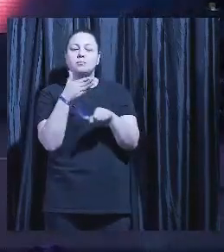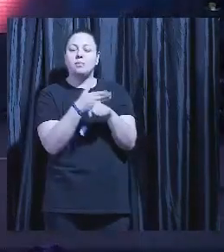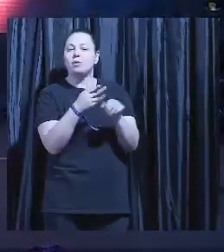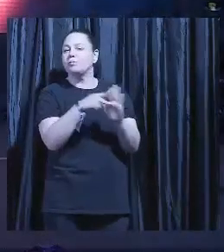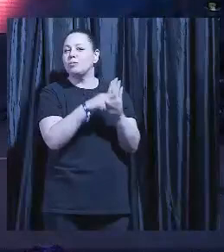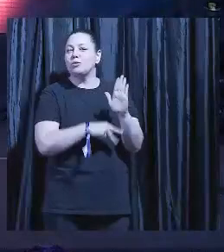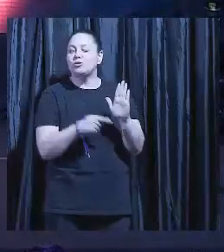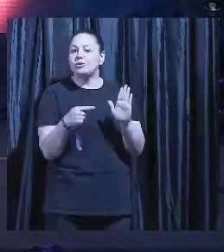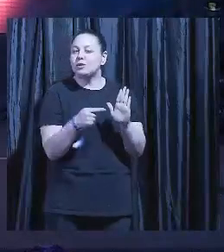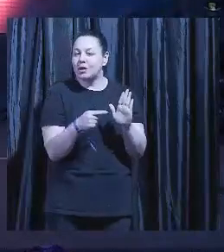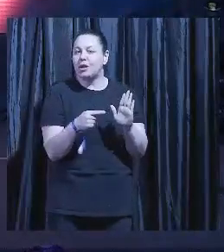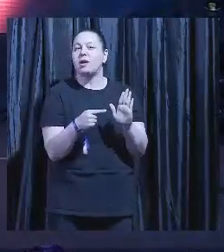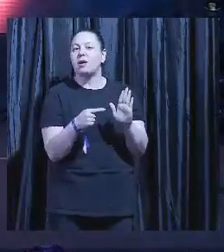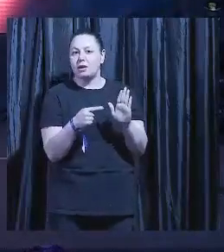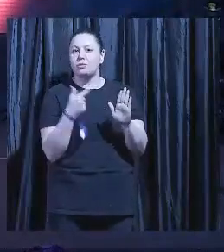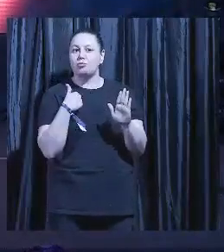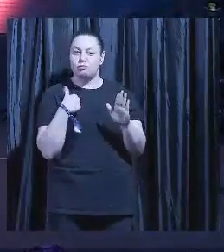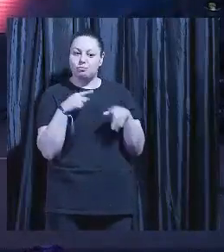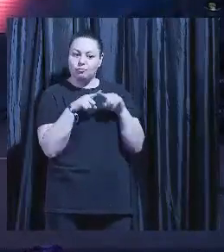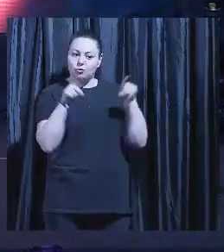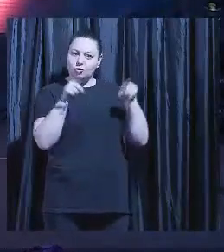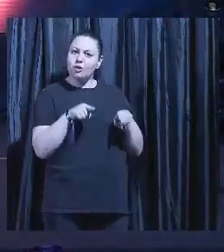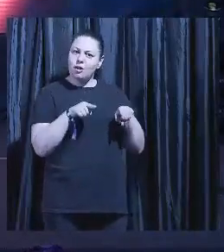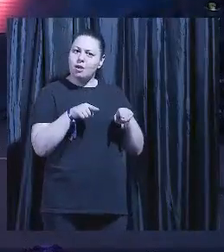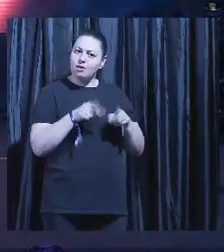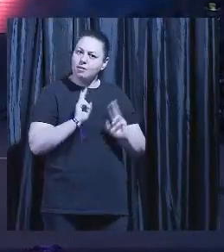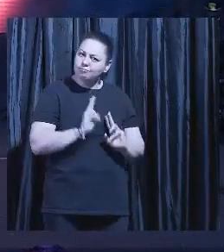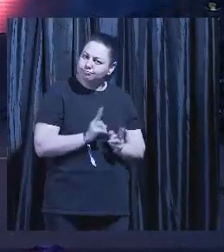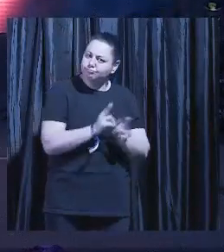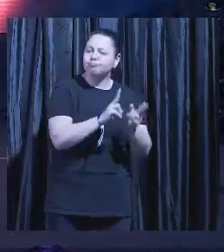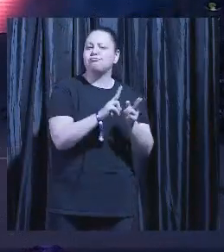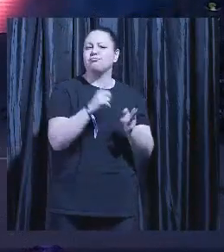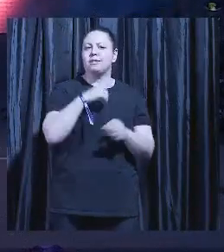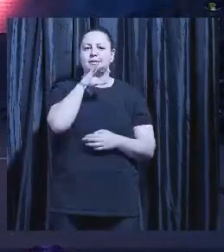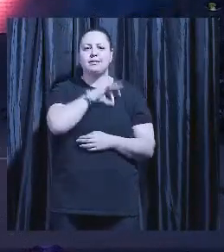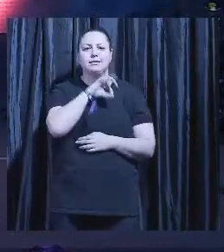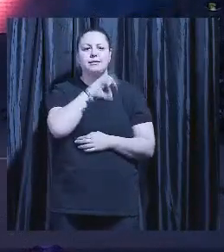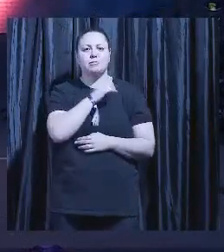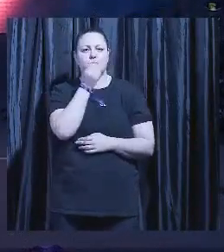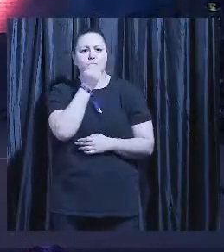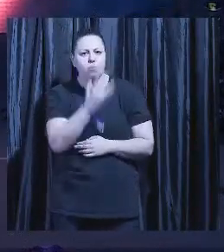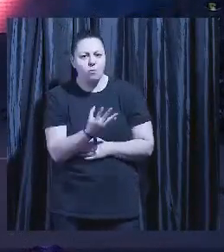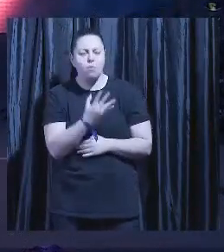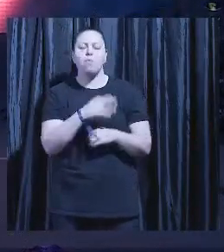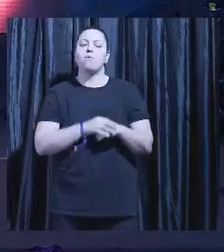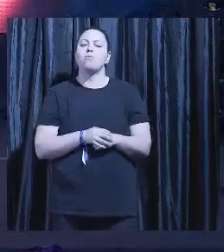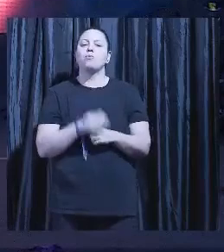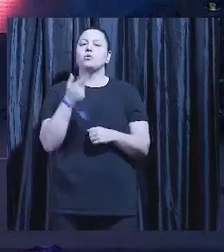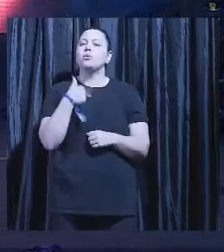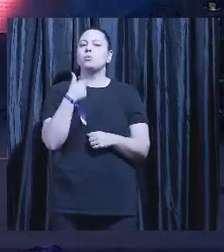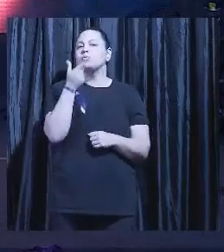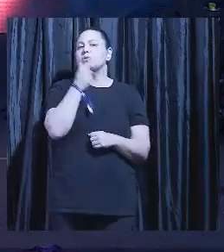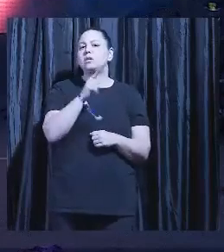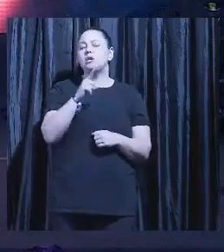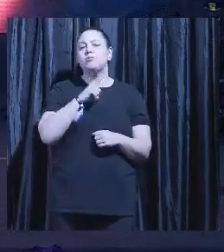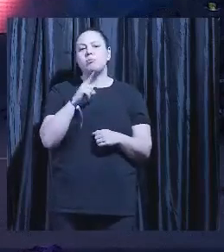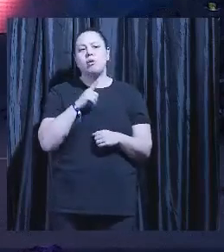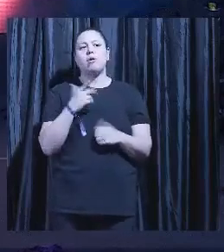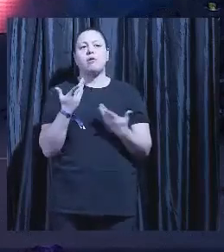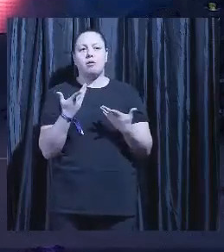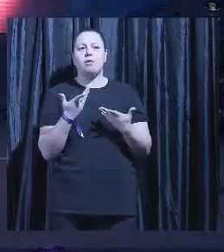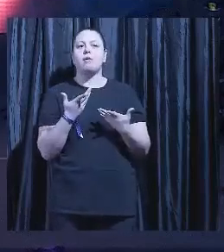como uma funcionária fixa, com um salário muito bom, onde eu podia ali ter uma